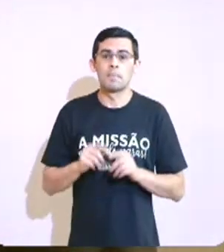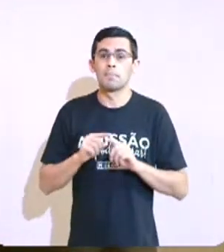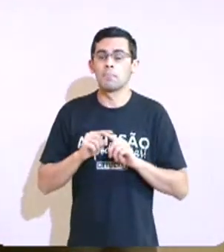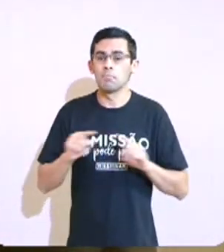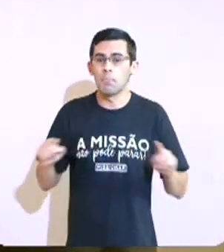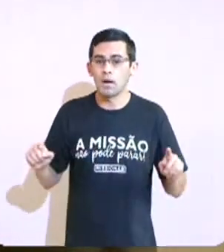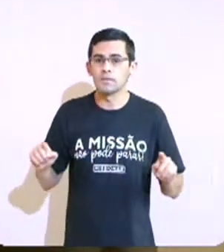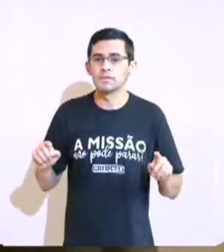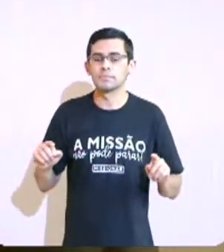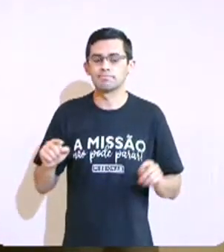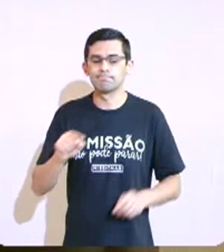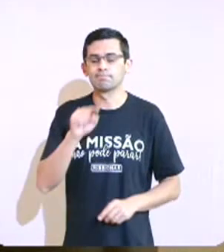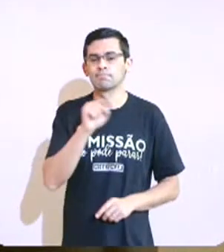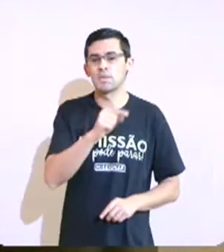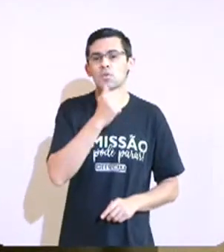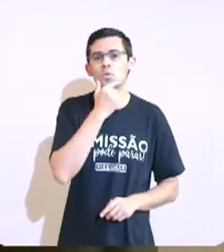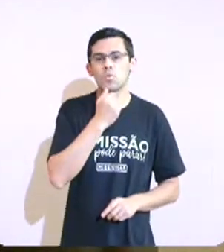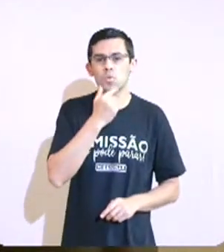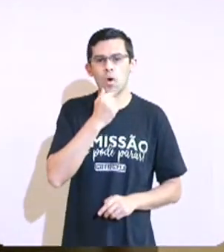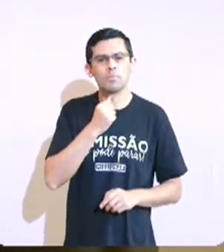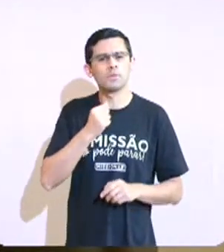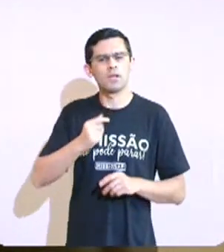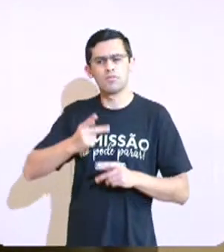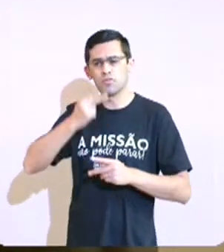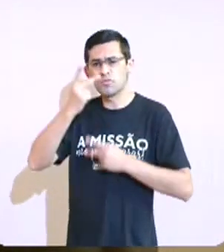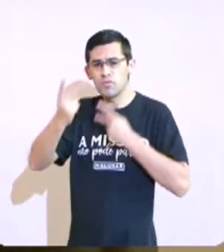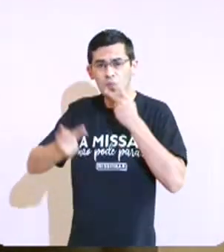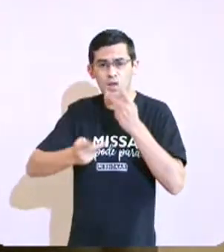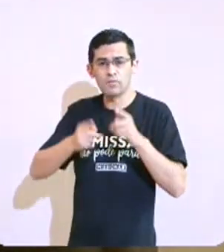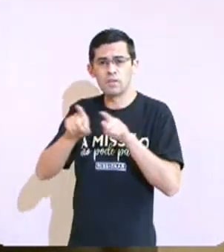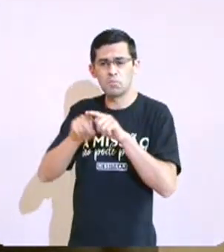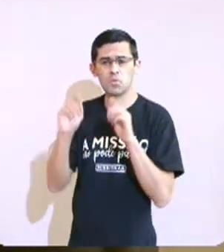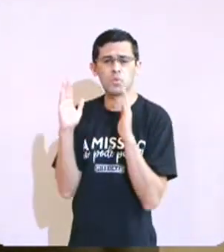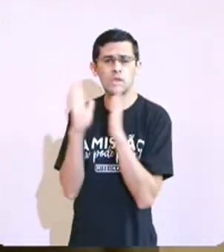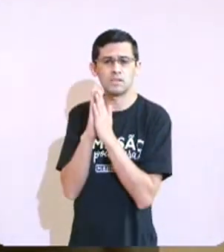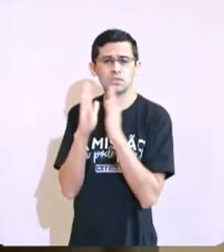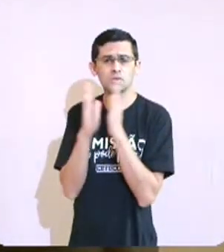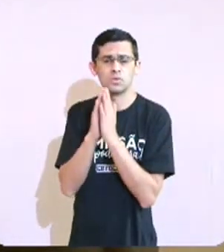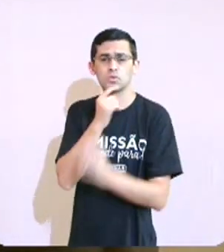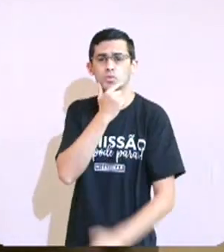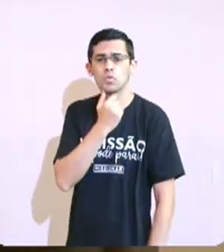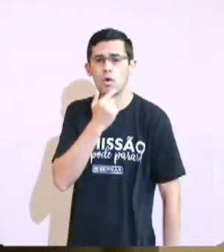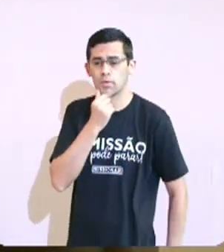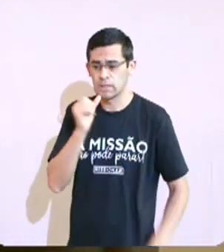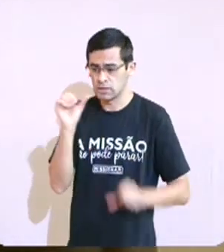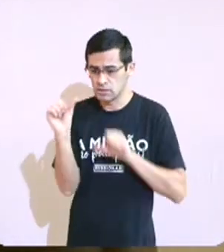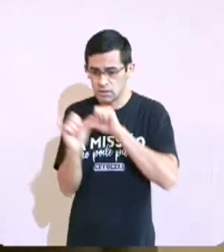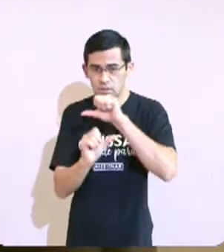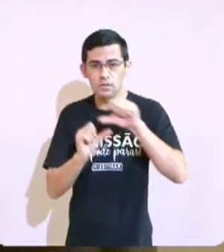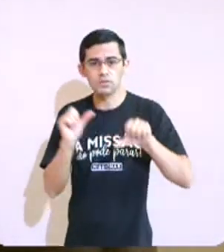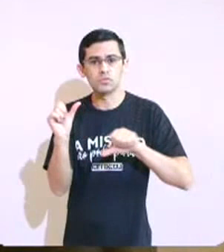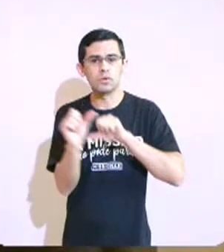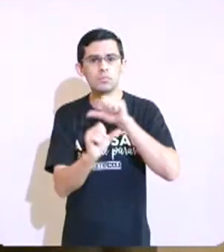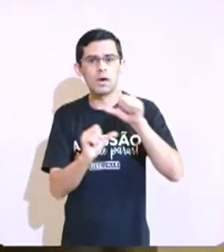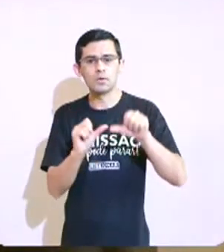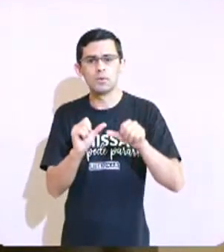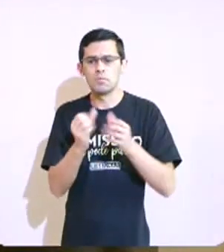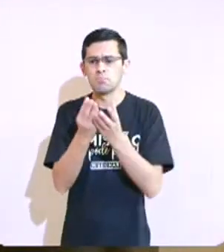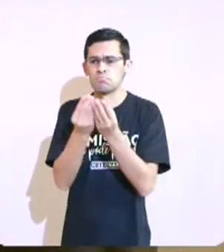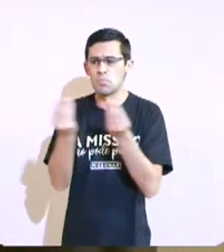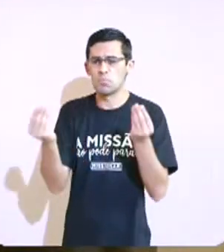Mas, pastora Roseline, as palavras e orações daquele homem transformaram as nossas